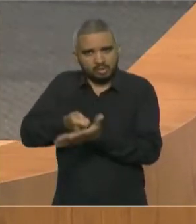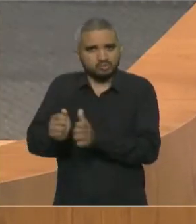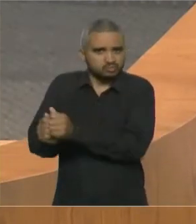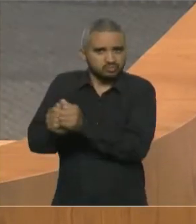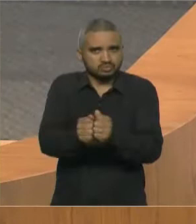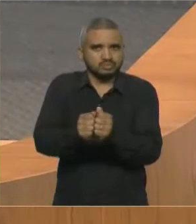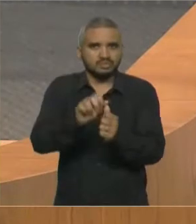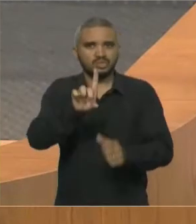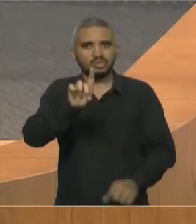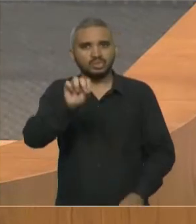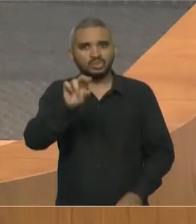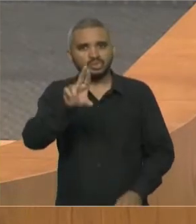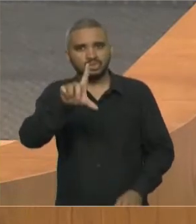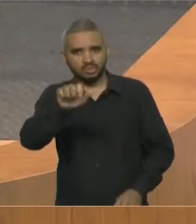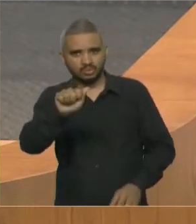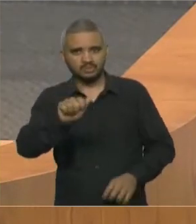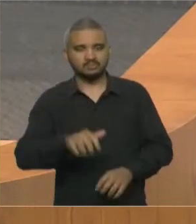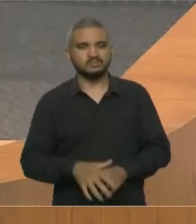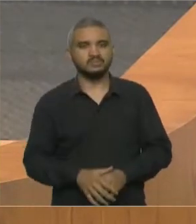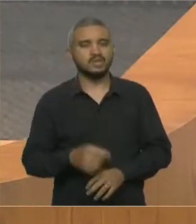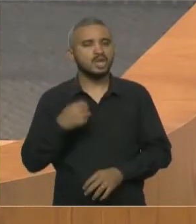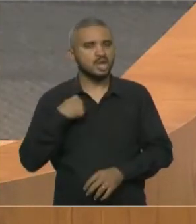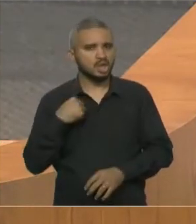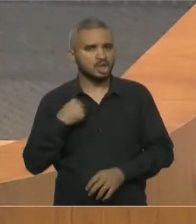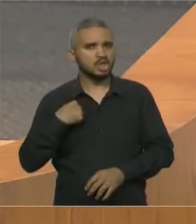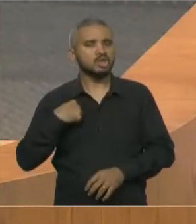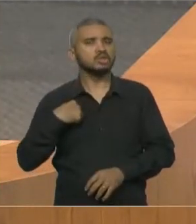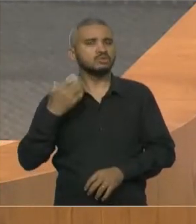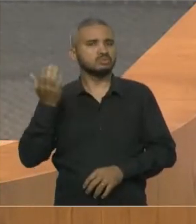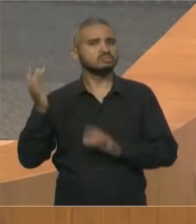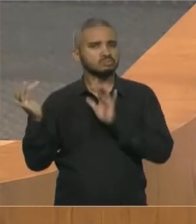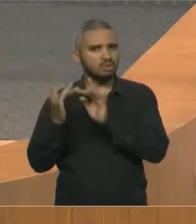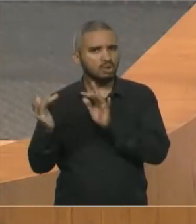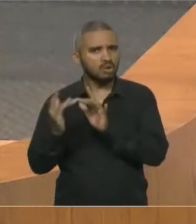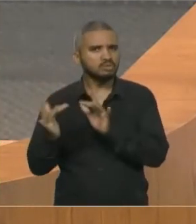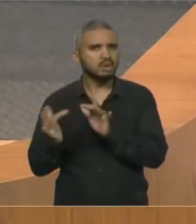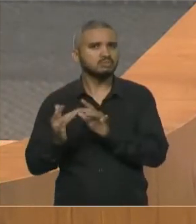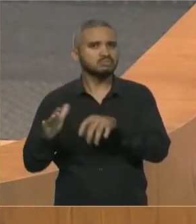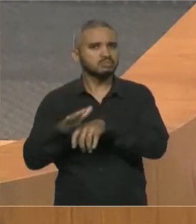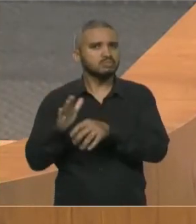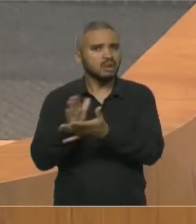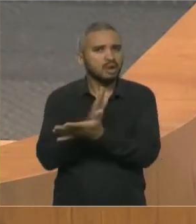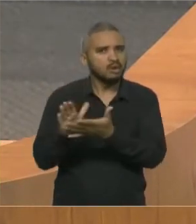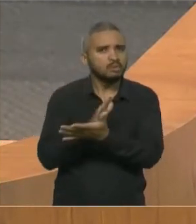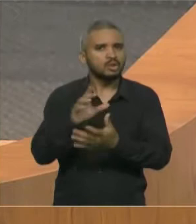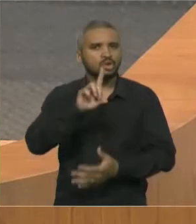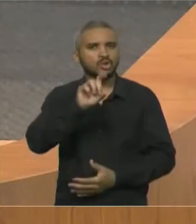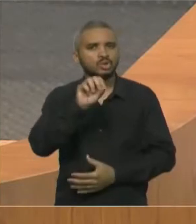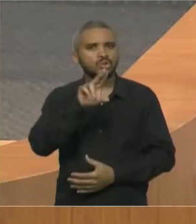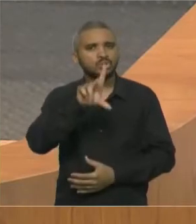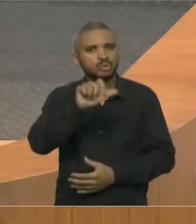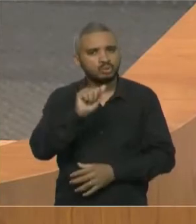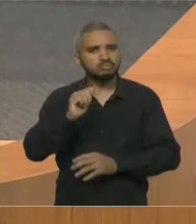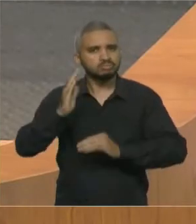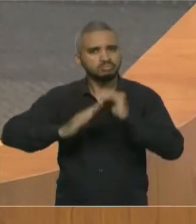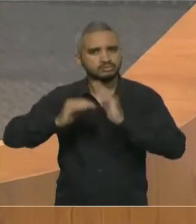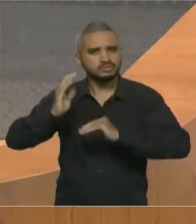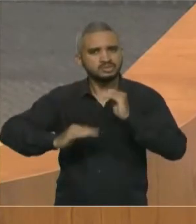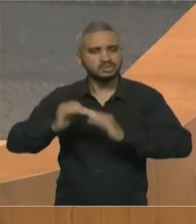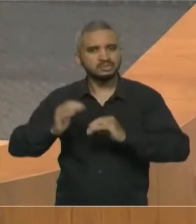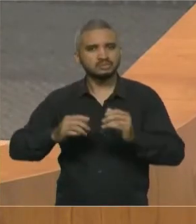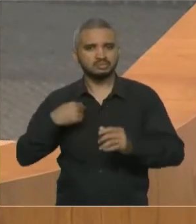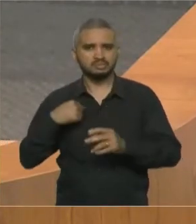de conversar com algumas doulas e, conforme alguns depoimentos dessas profissionais, eu constatei que na capital, São